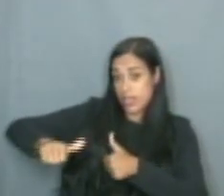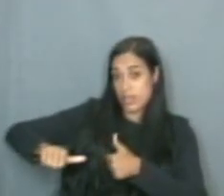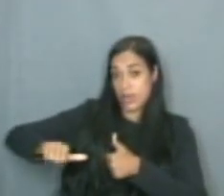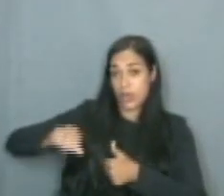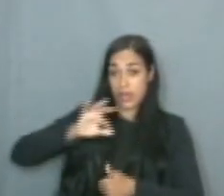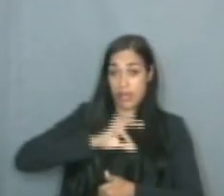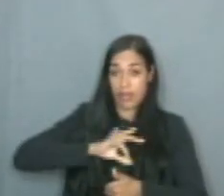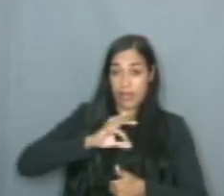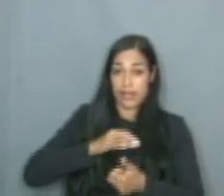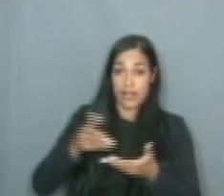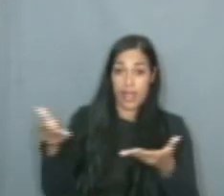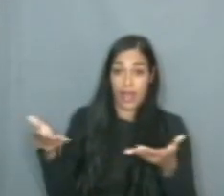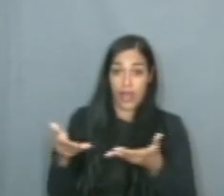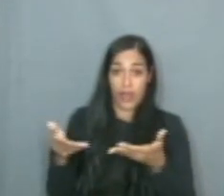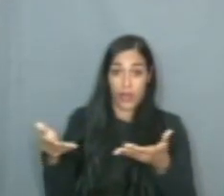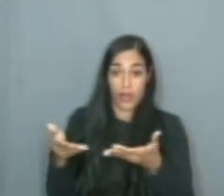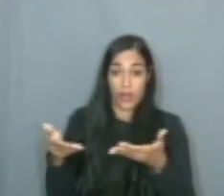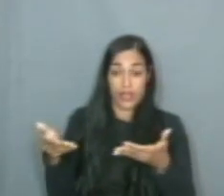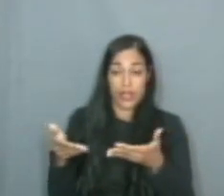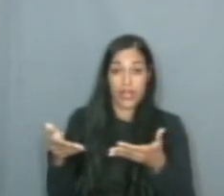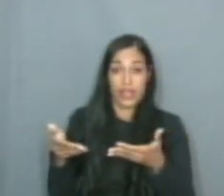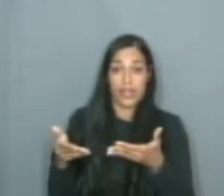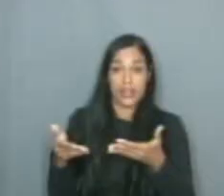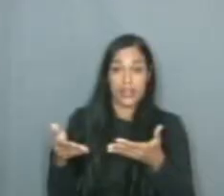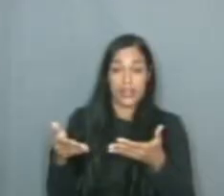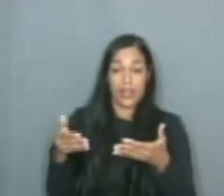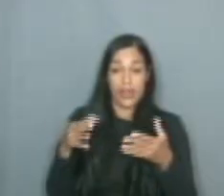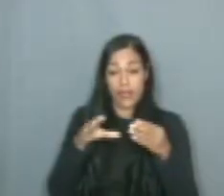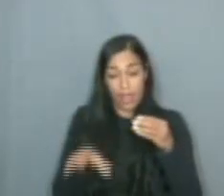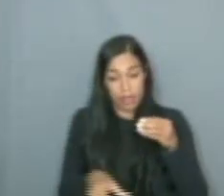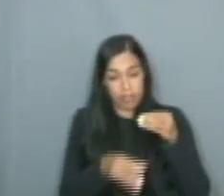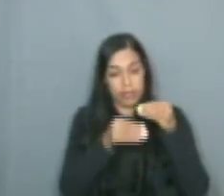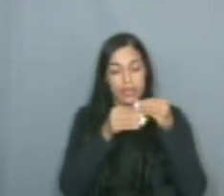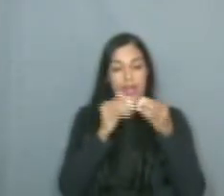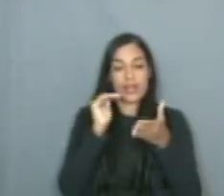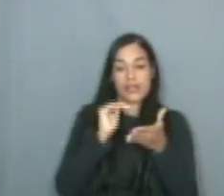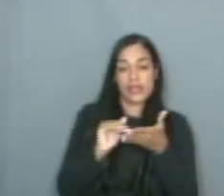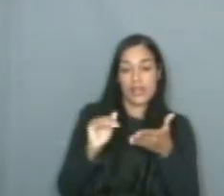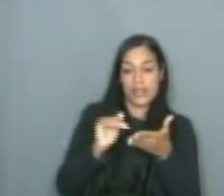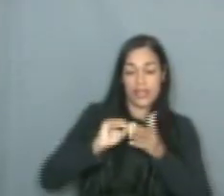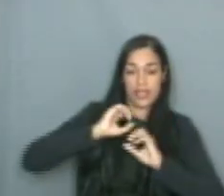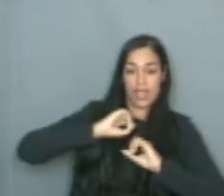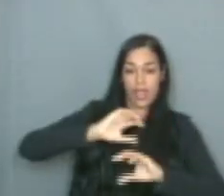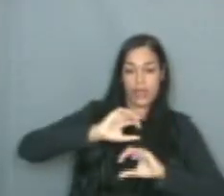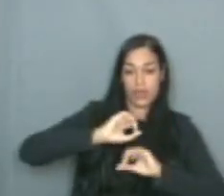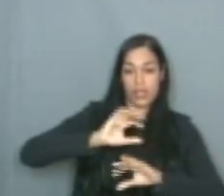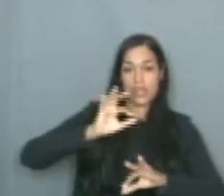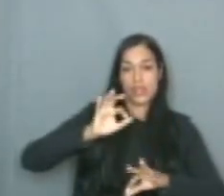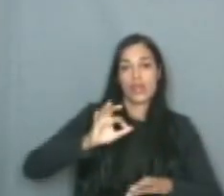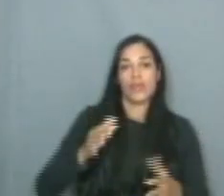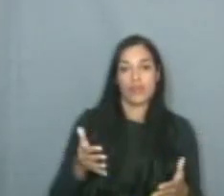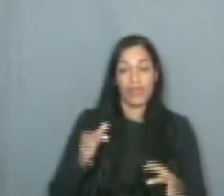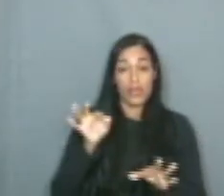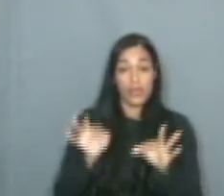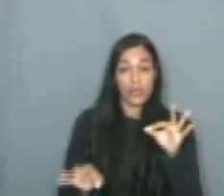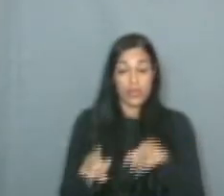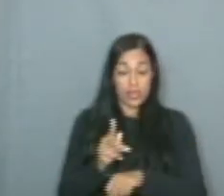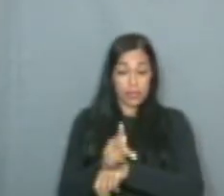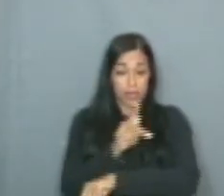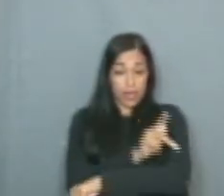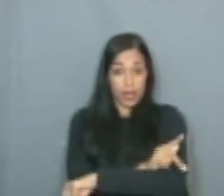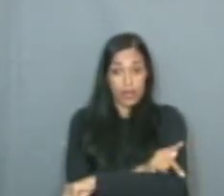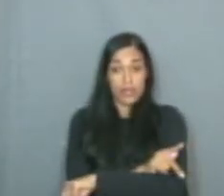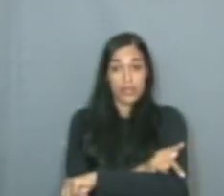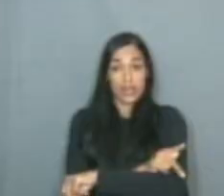Renda, foi anexado à Secretaria de Educação, Justiça Pedagógica, porque a